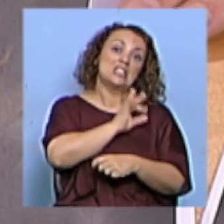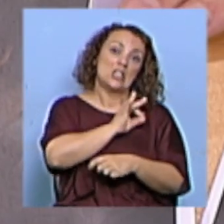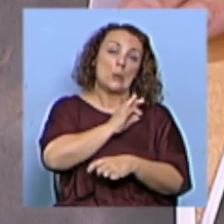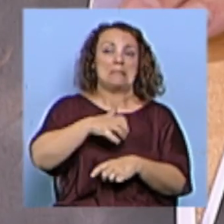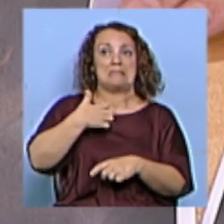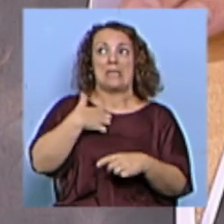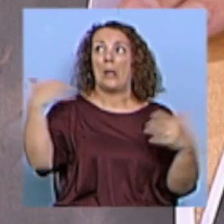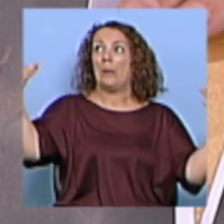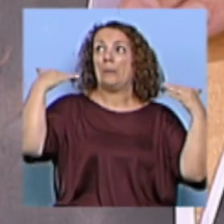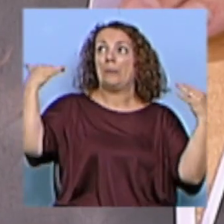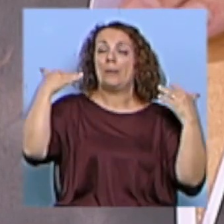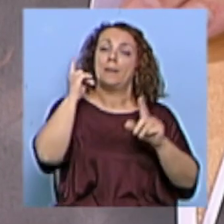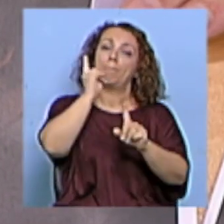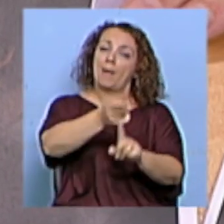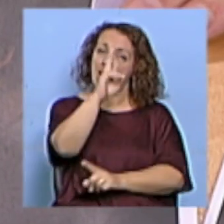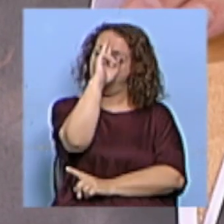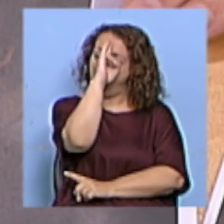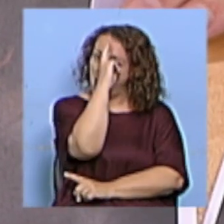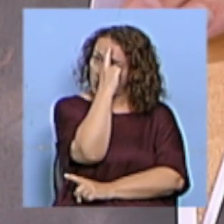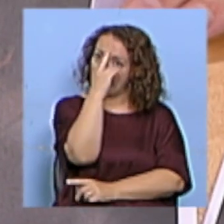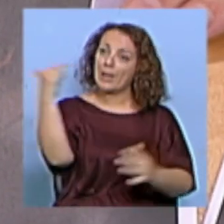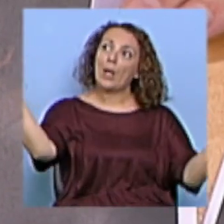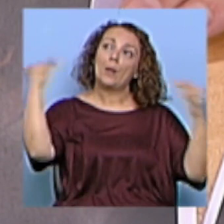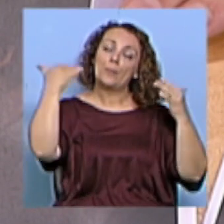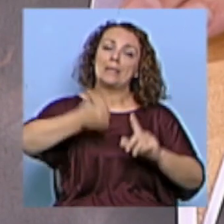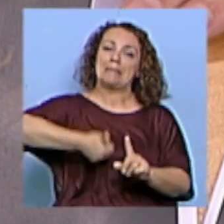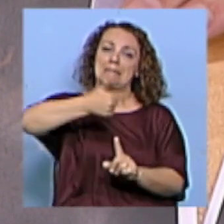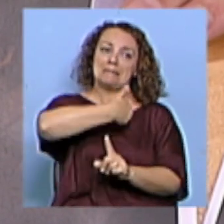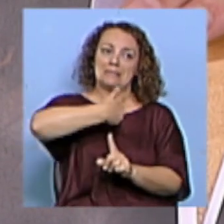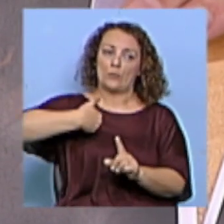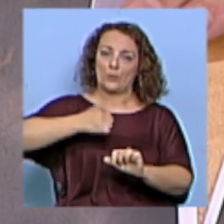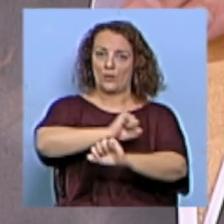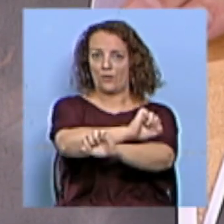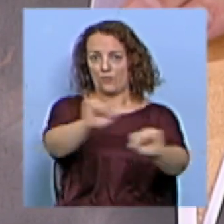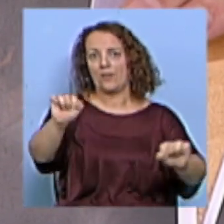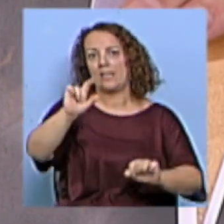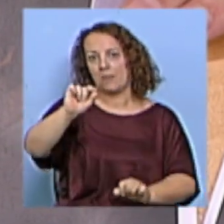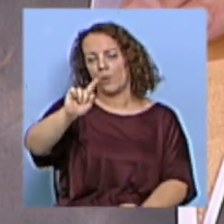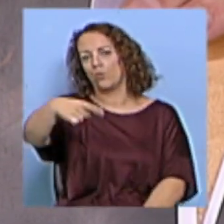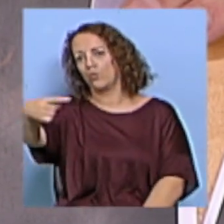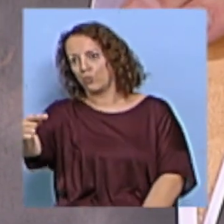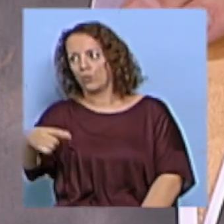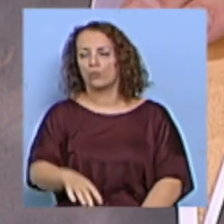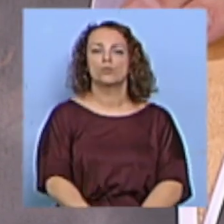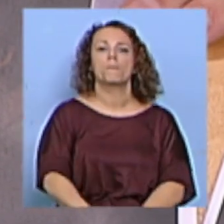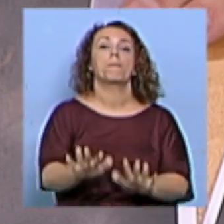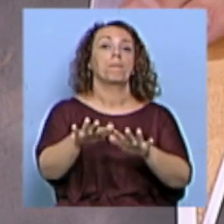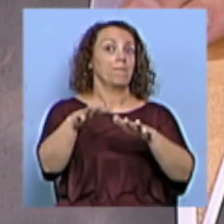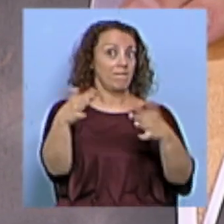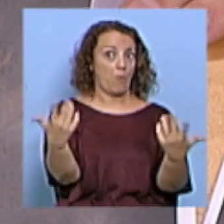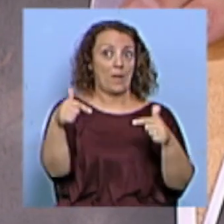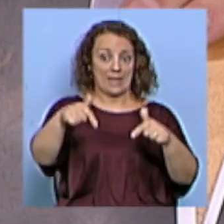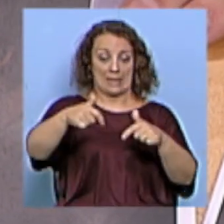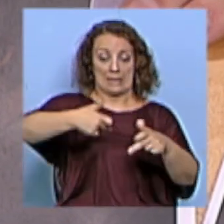ar. Mas vão ter que aguentar aquela corrente de ar para bem delas próprias e dos outros. E, portanto, uma circulação